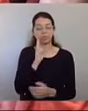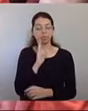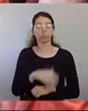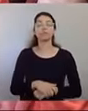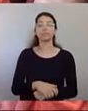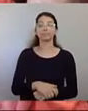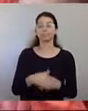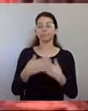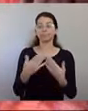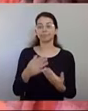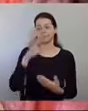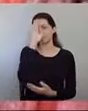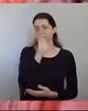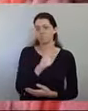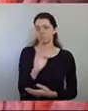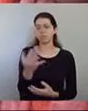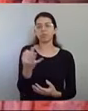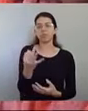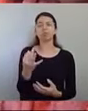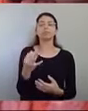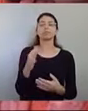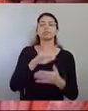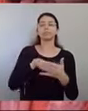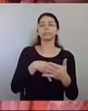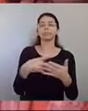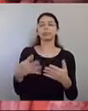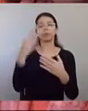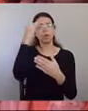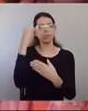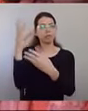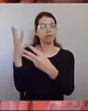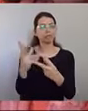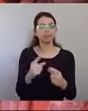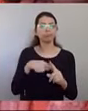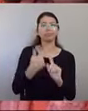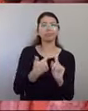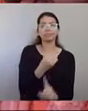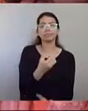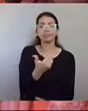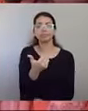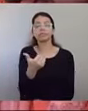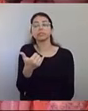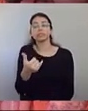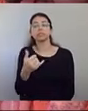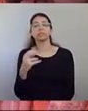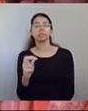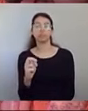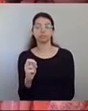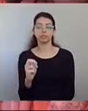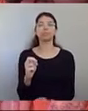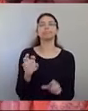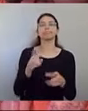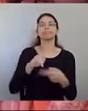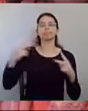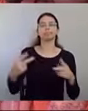Como sabe, o assunto das grandes opções do plano de orçamento para 2023 dos CIMAS, que devia ter sido apresentado na Câmara e